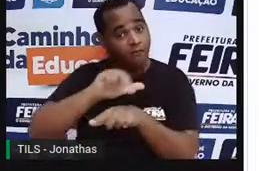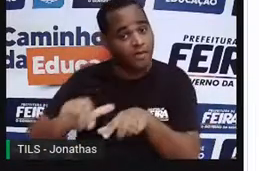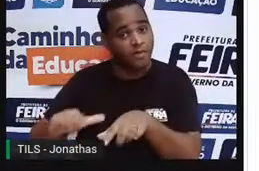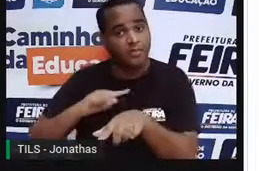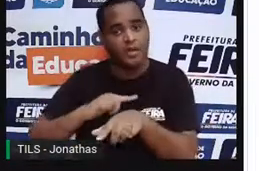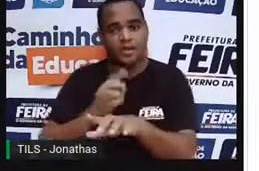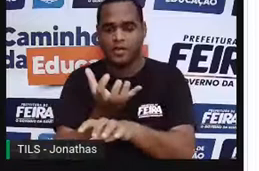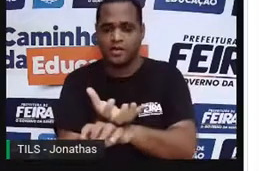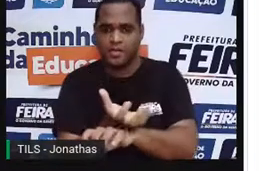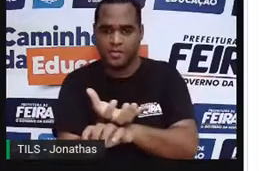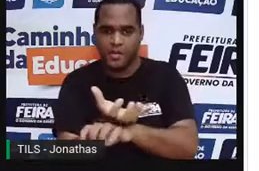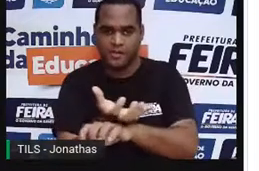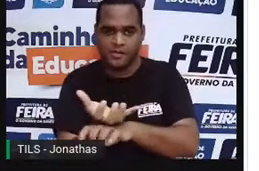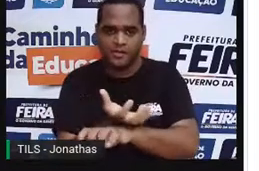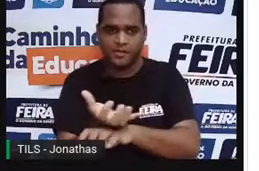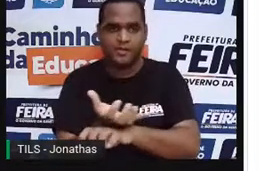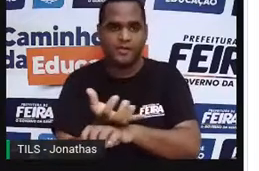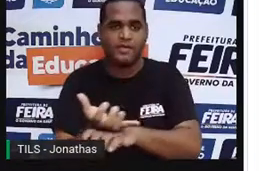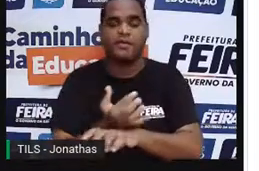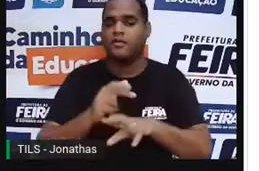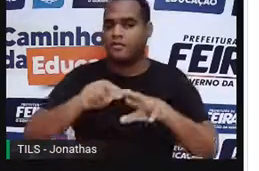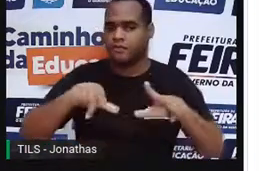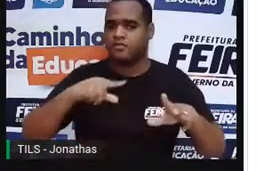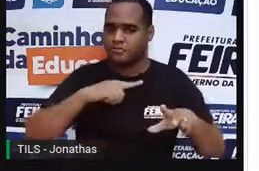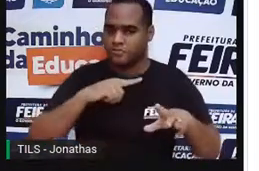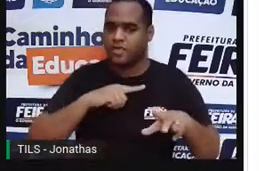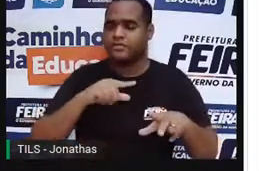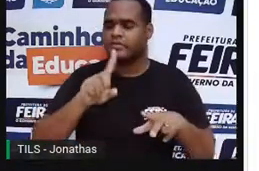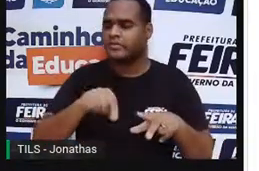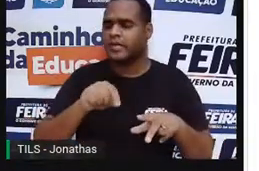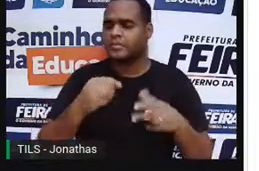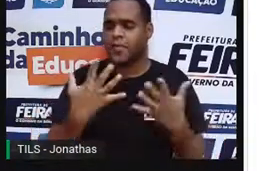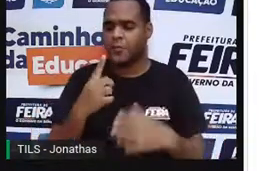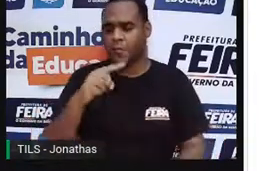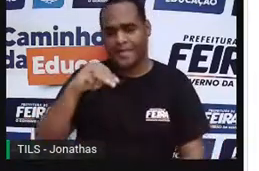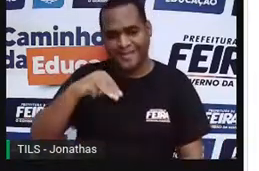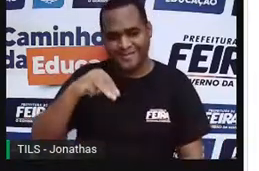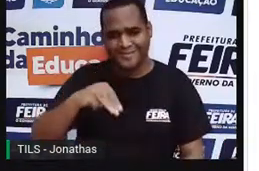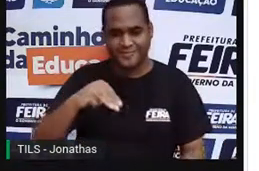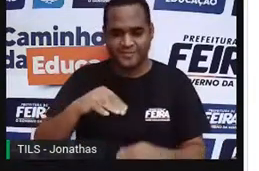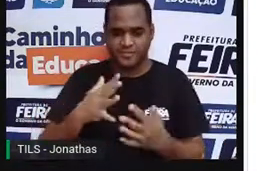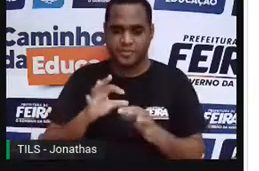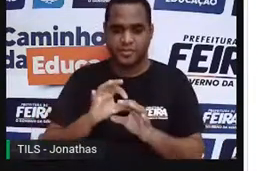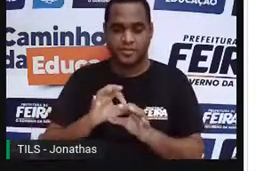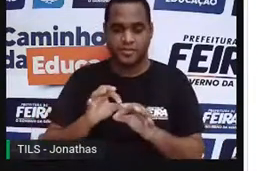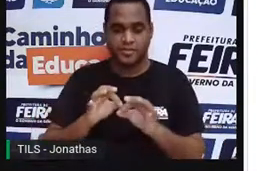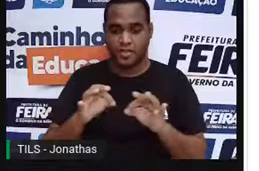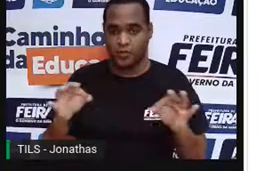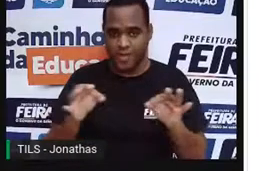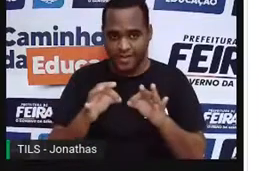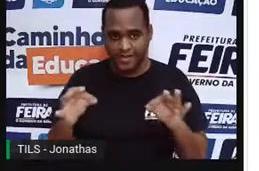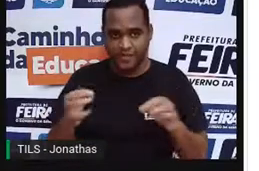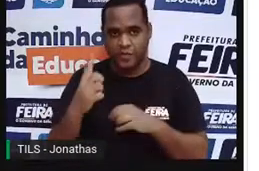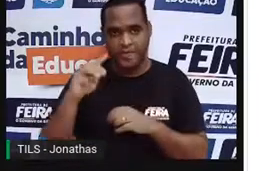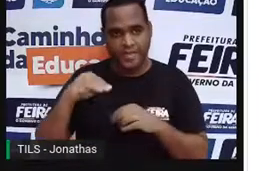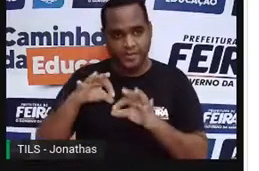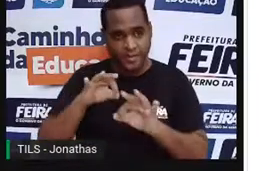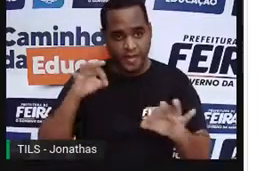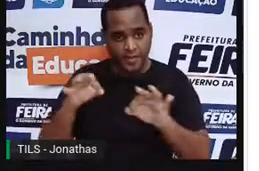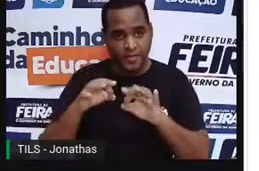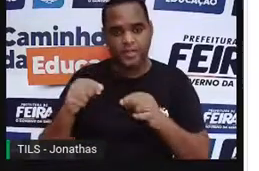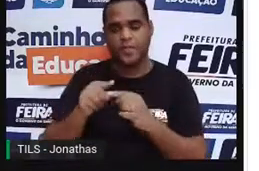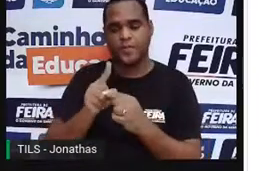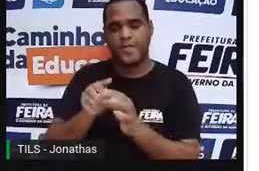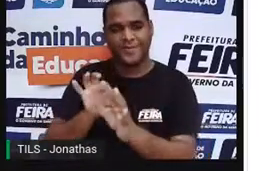placas quadradas de grama de 1 m é pura e um metros de comprimento para a gente